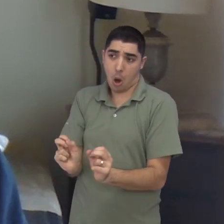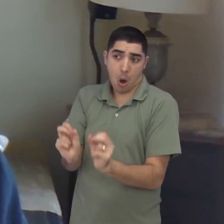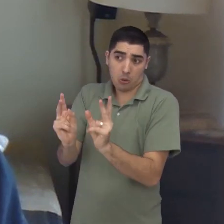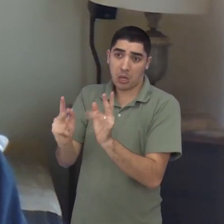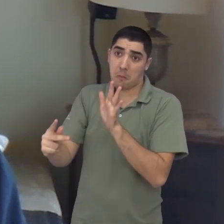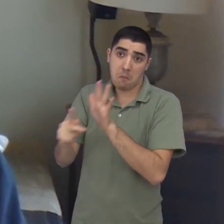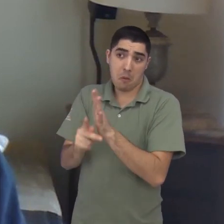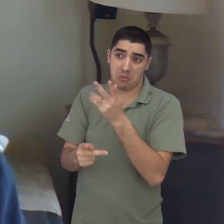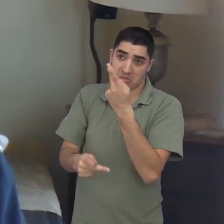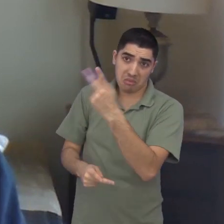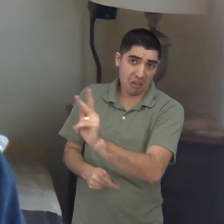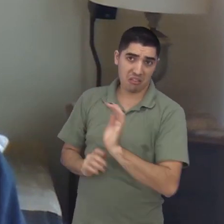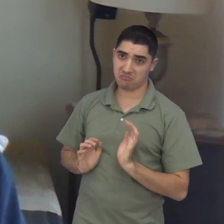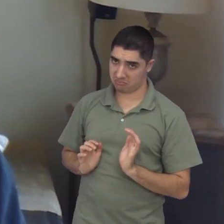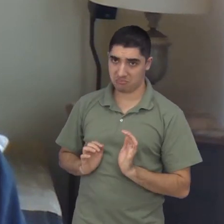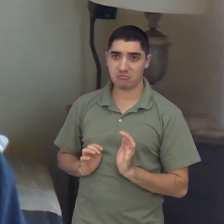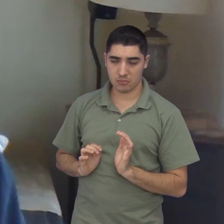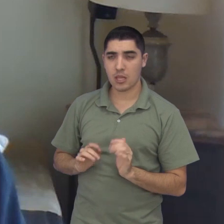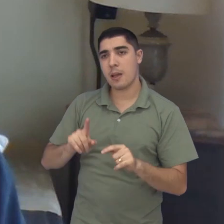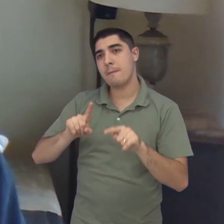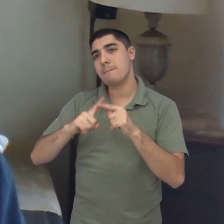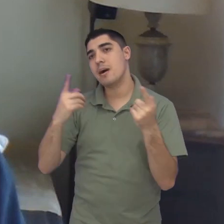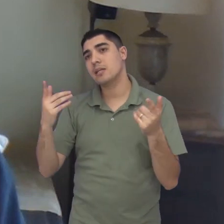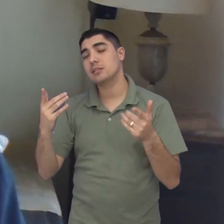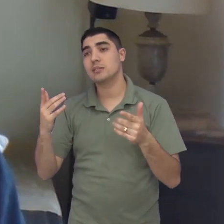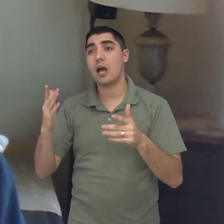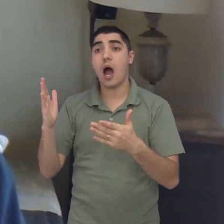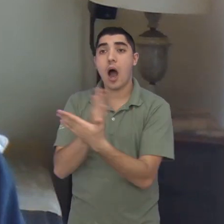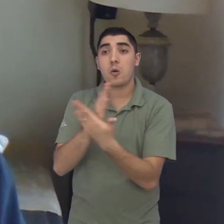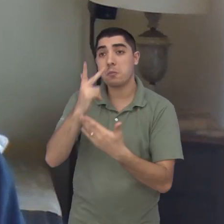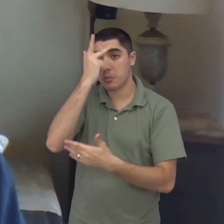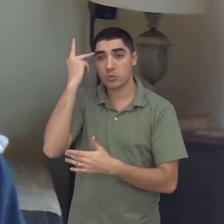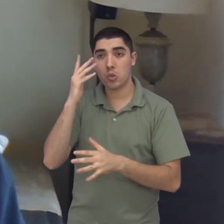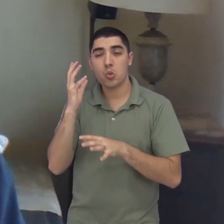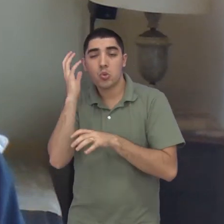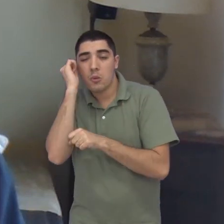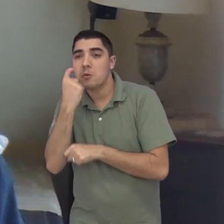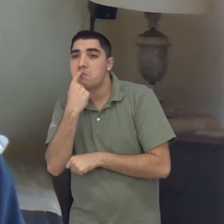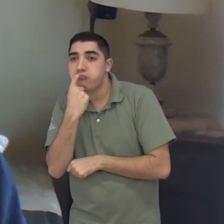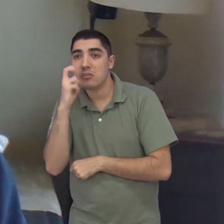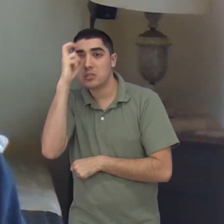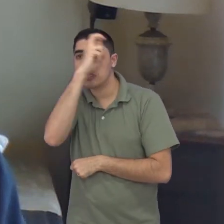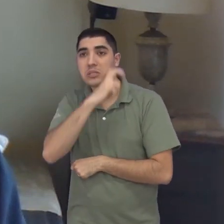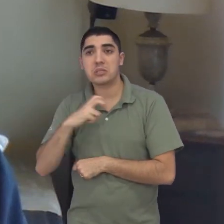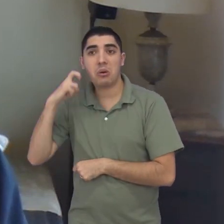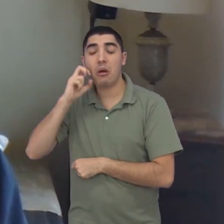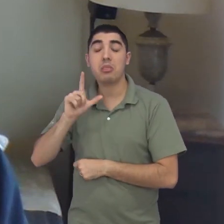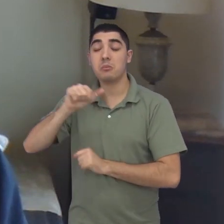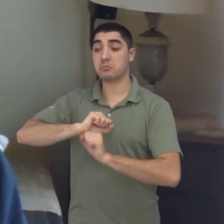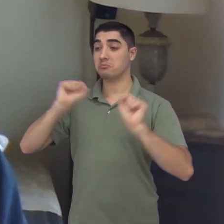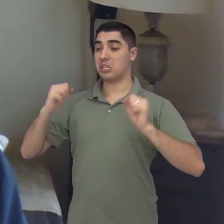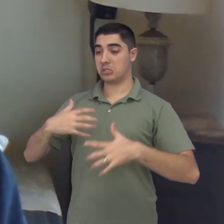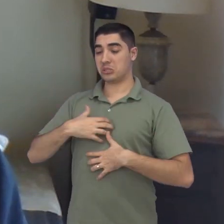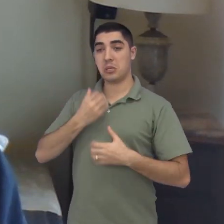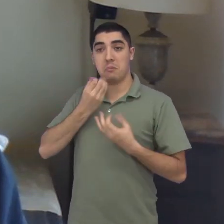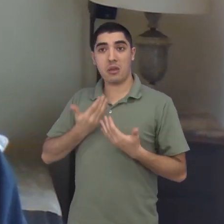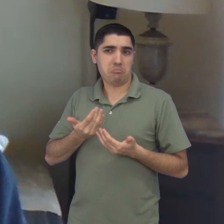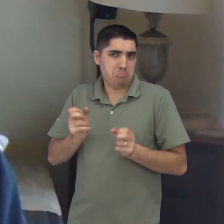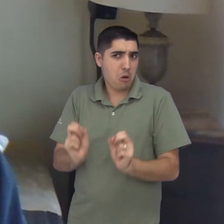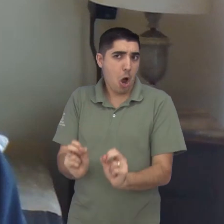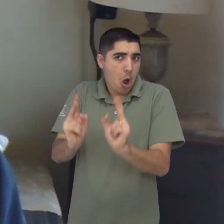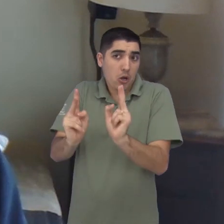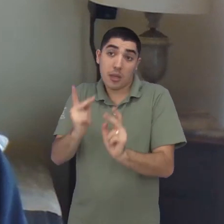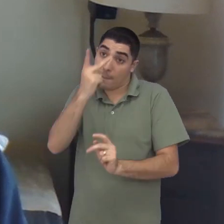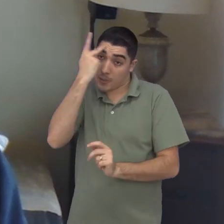bem, é uma necessidade própria dela, né? E tem pessoas que com 6, 5 horas já se sentem bem. Tá bom, é uma coisa que você tem